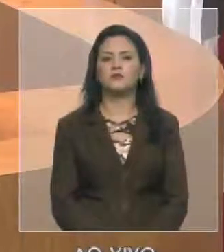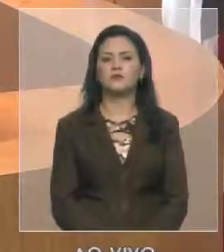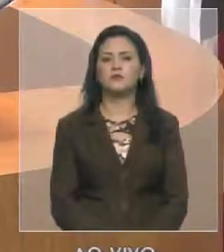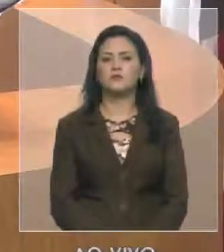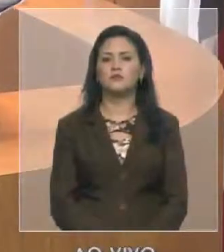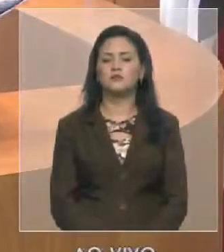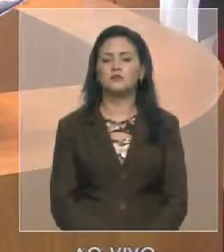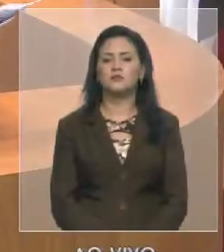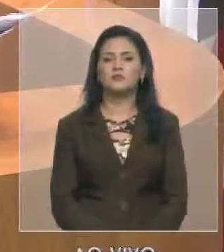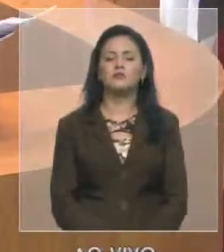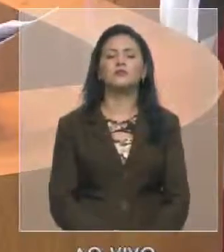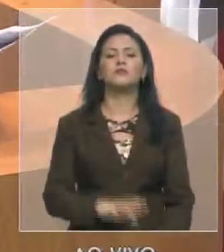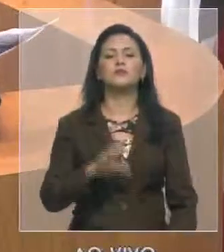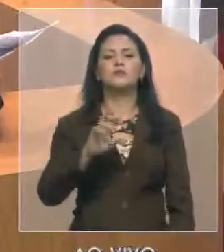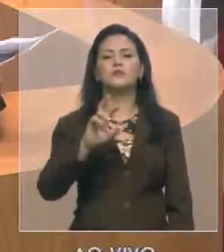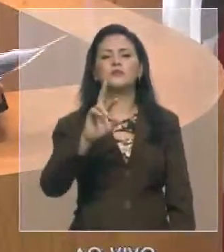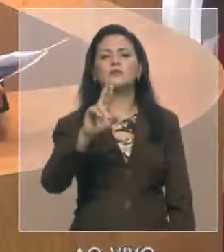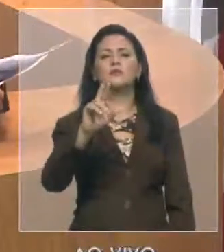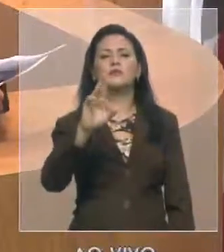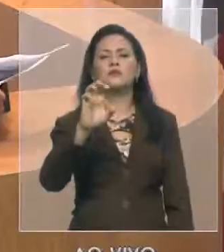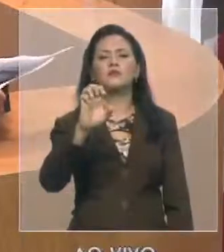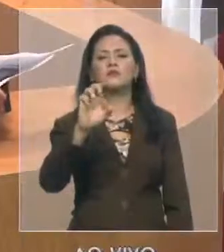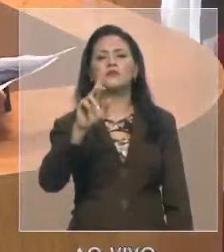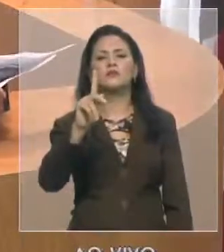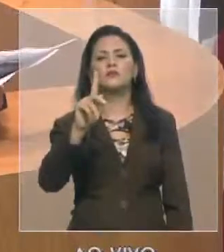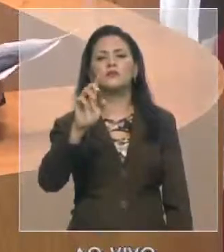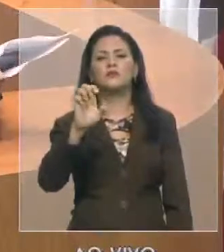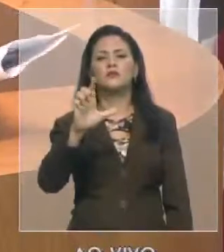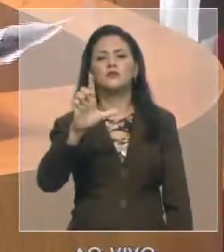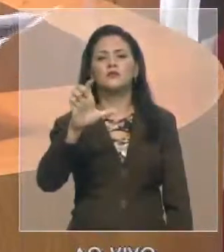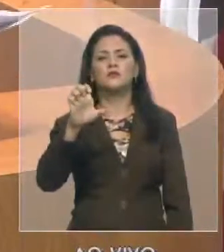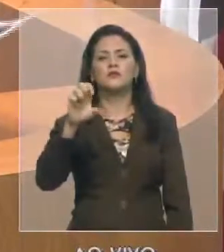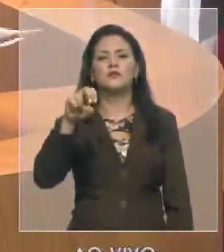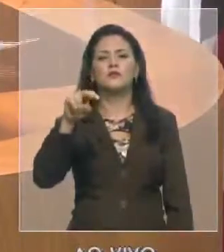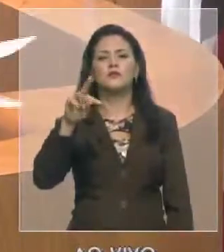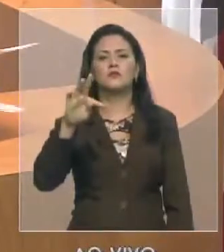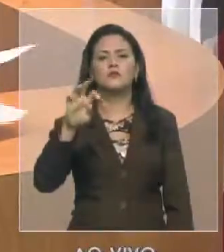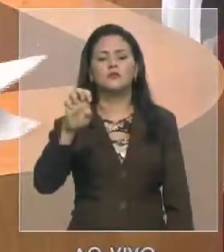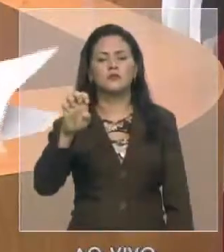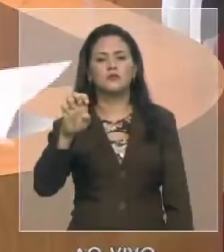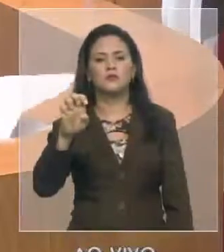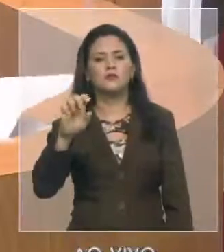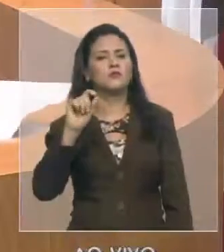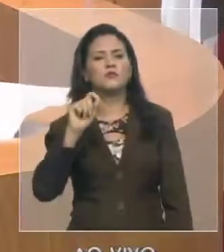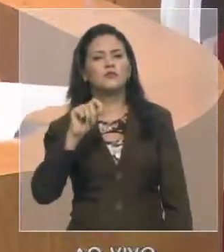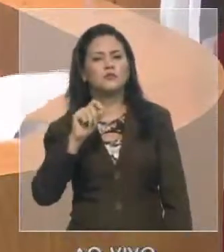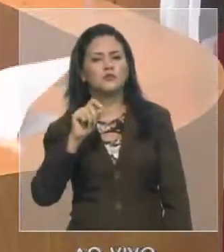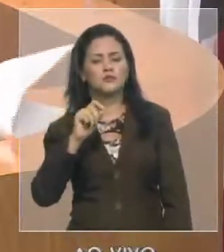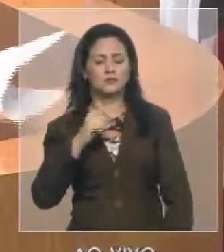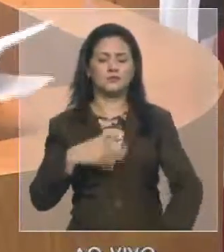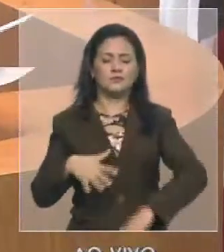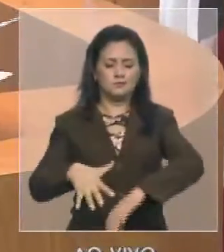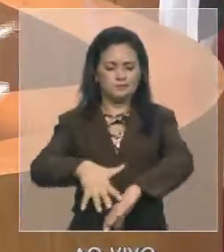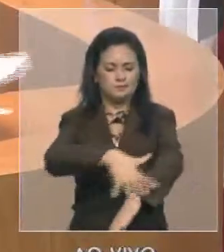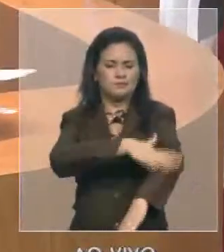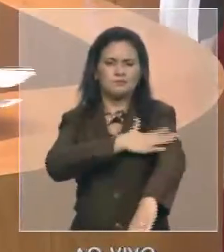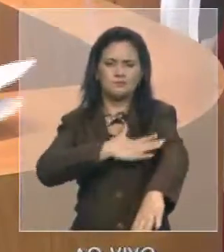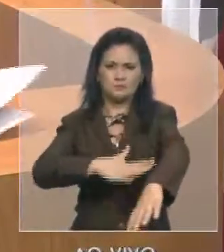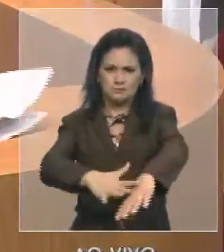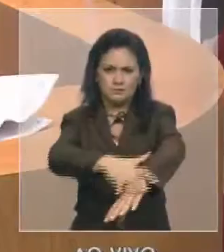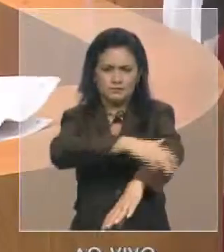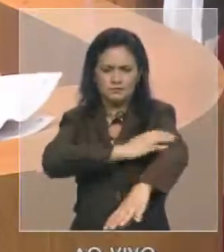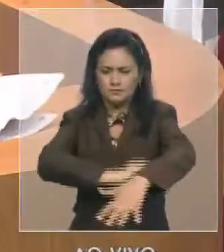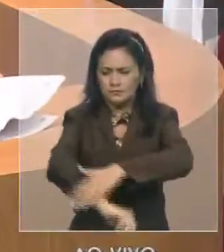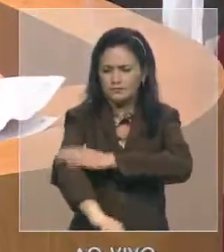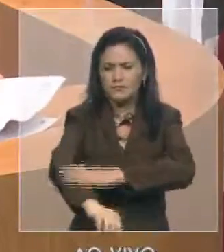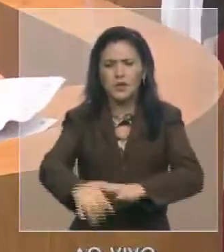os inseticidas do ICMS, nesse período em que nosso país vem tendo esse surto de